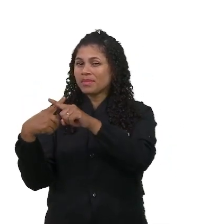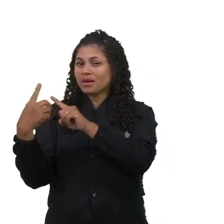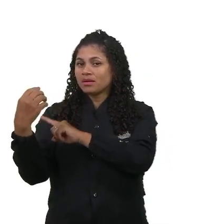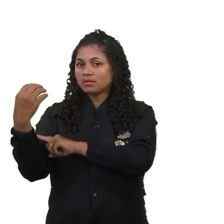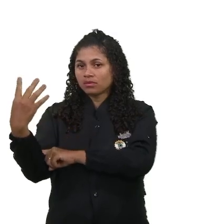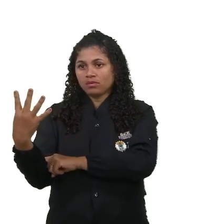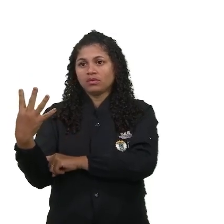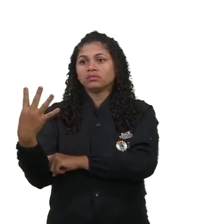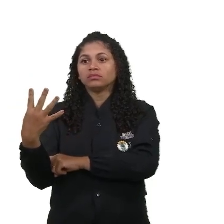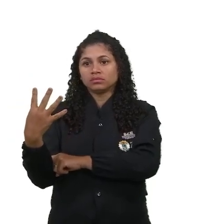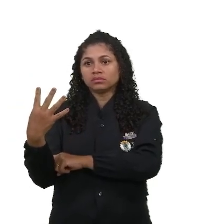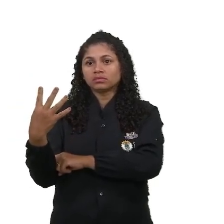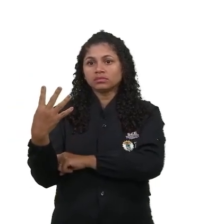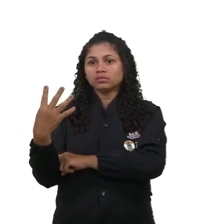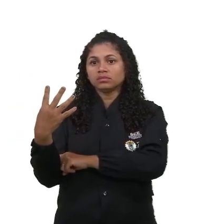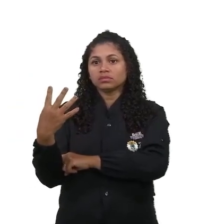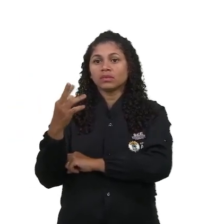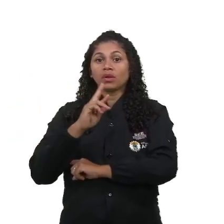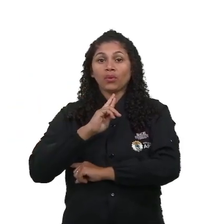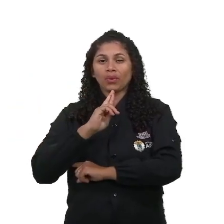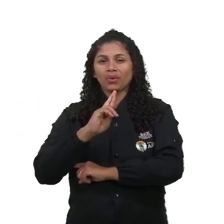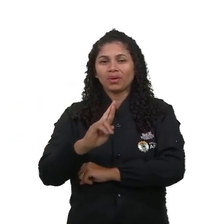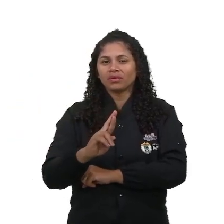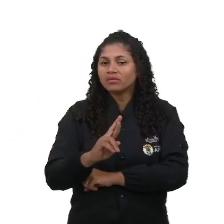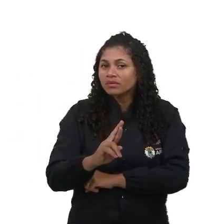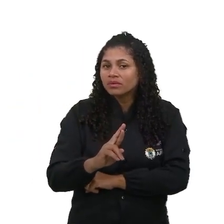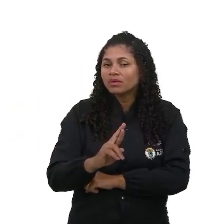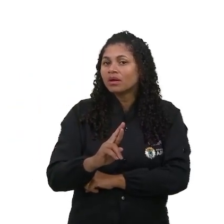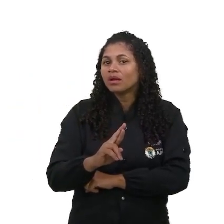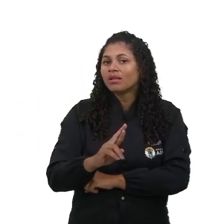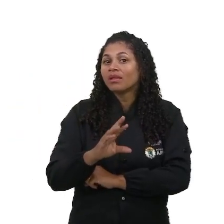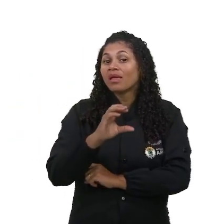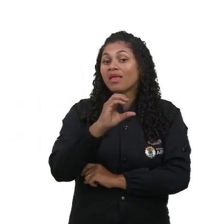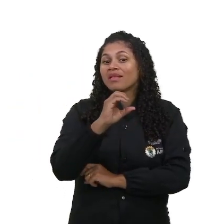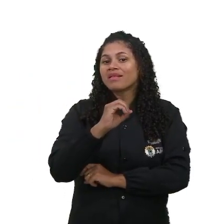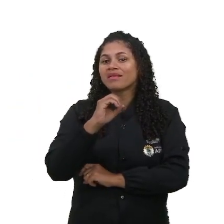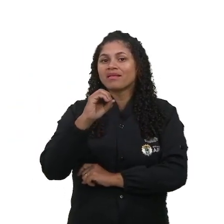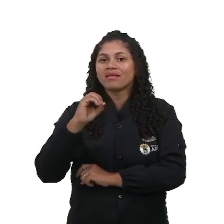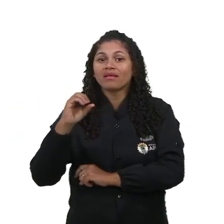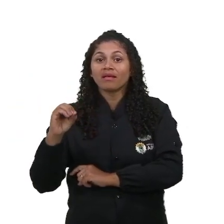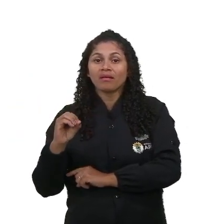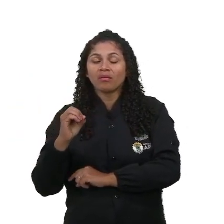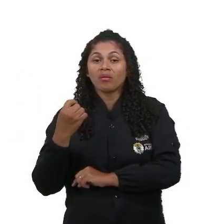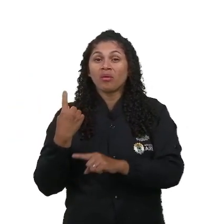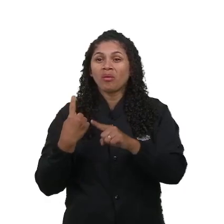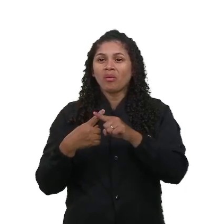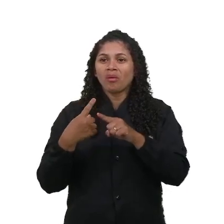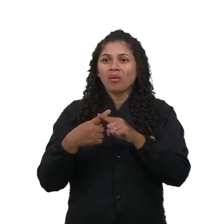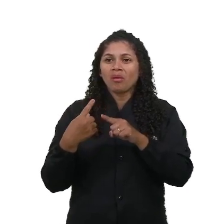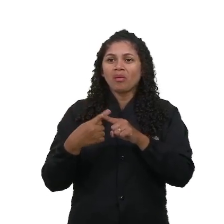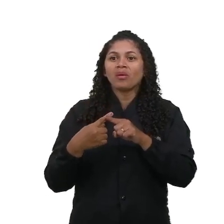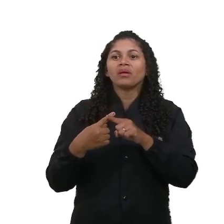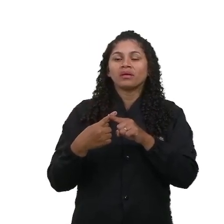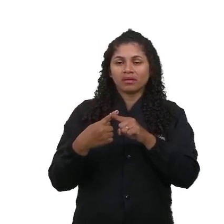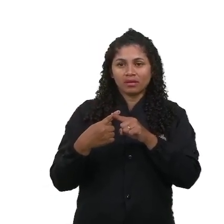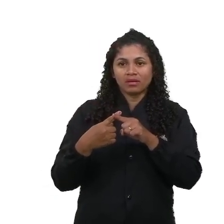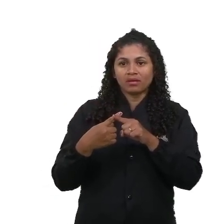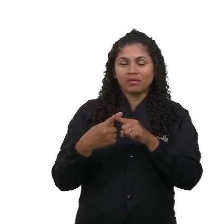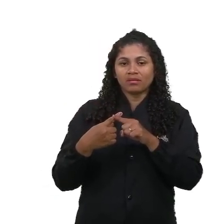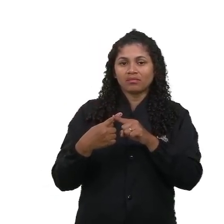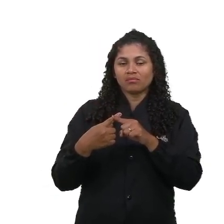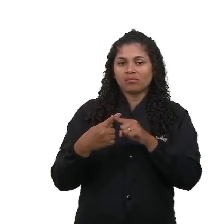obtém que você vai obter esse vetor, que é o vetor nulo. O vetor que tem as componentes 0, 0, 0.